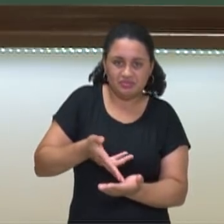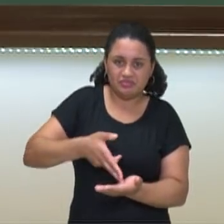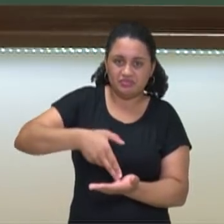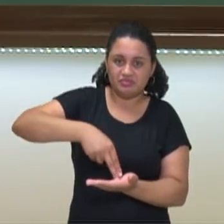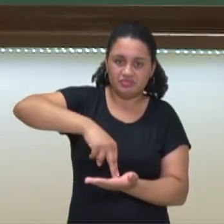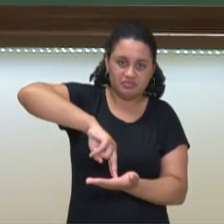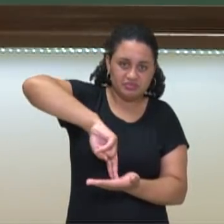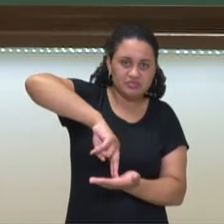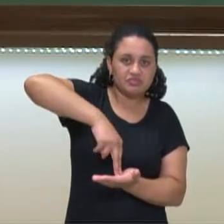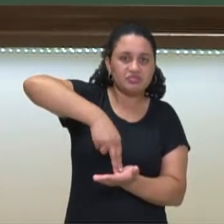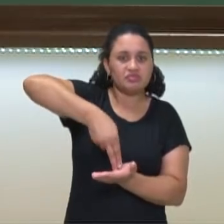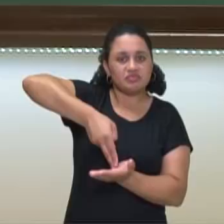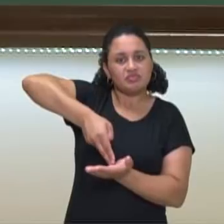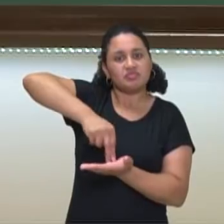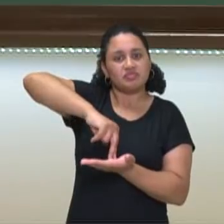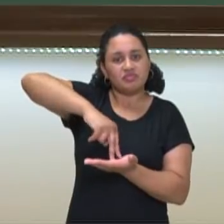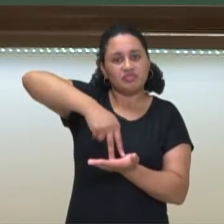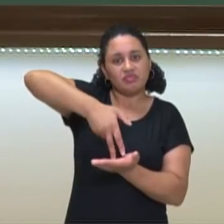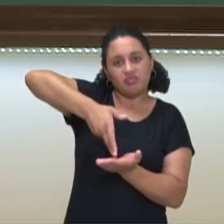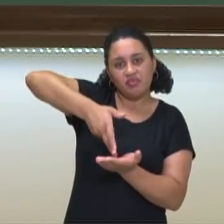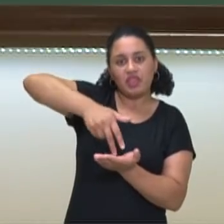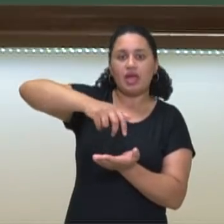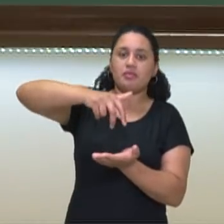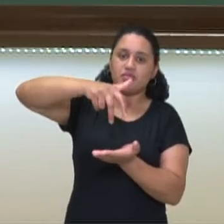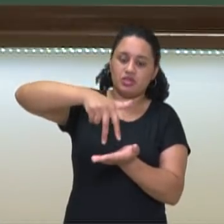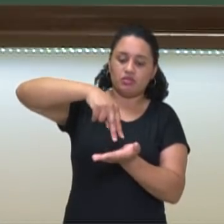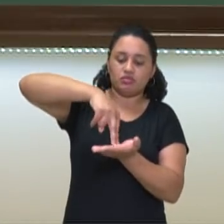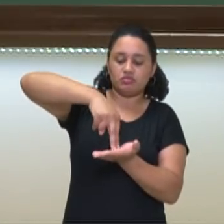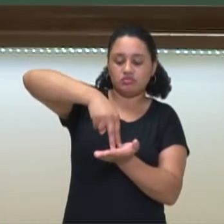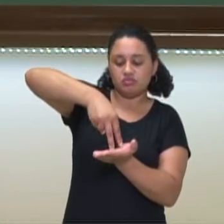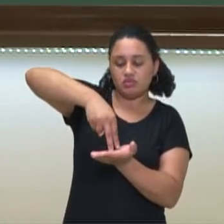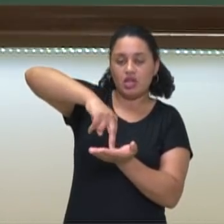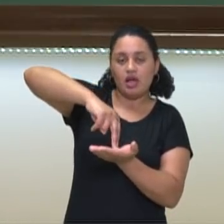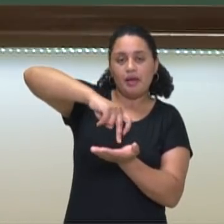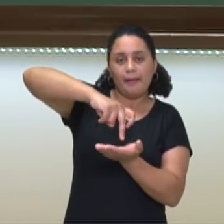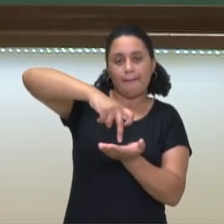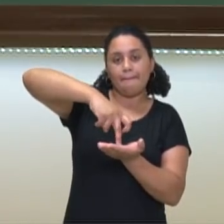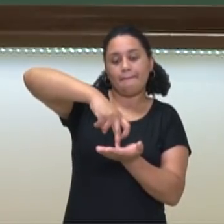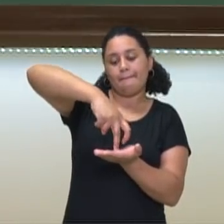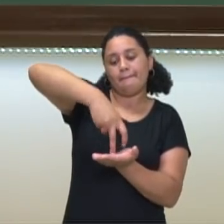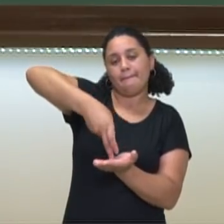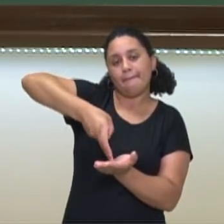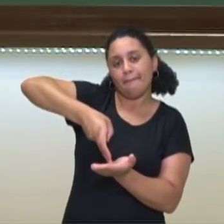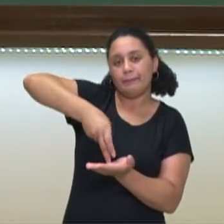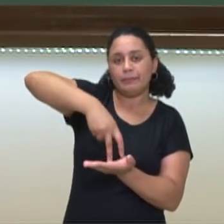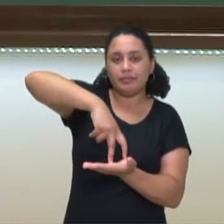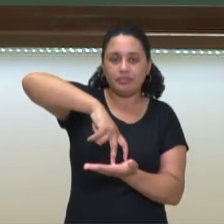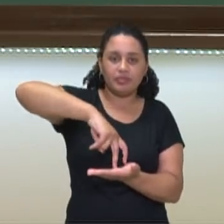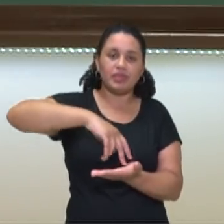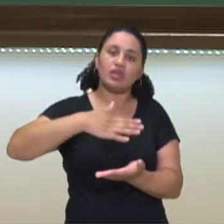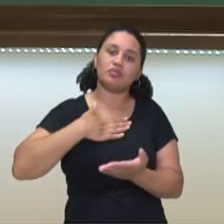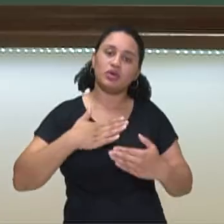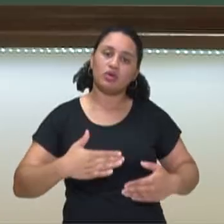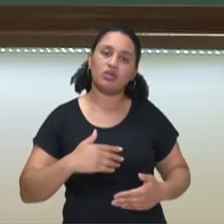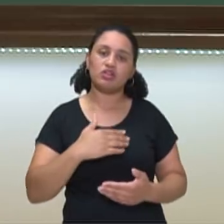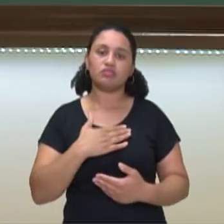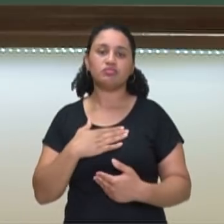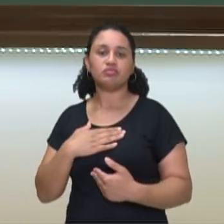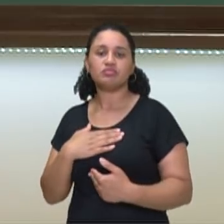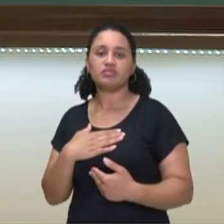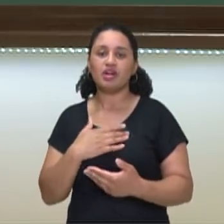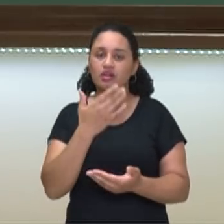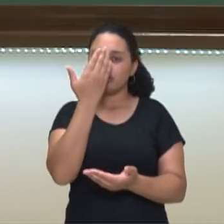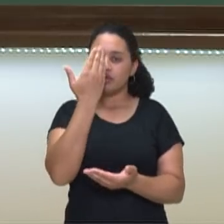eixo, certo? Então, esse é o giro na dança. Quando eu rotaciono o meu corpo, né, em volta